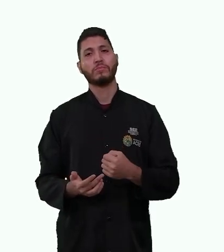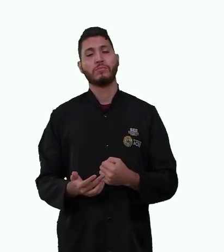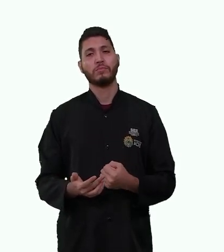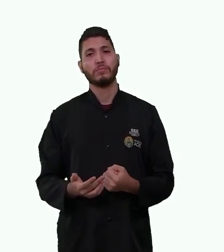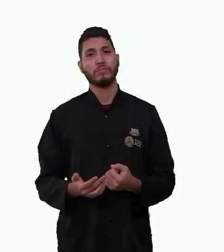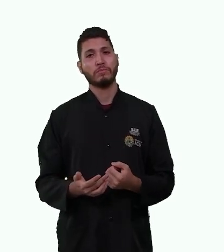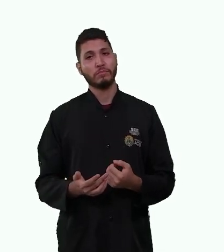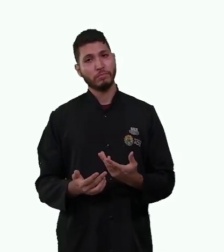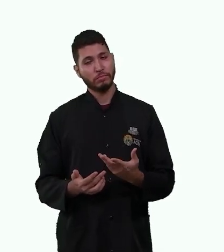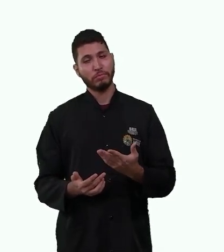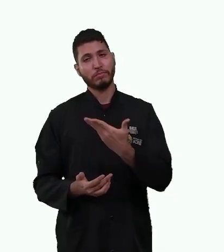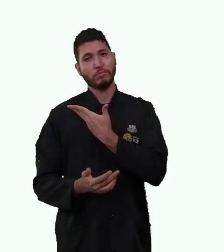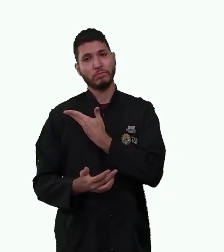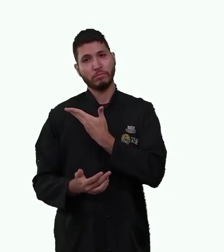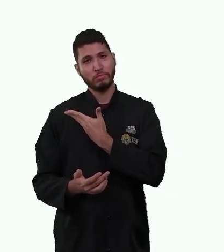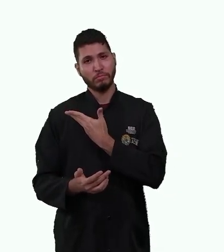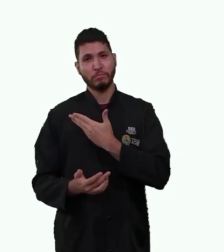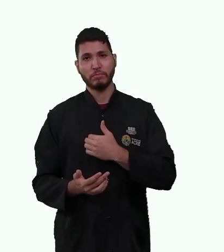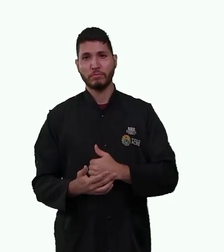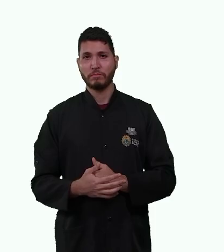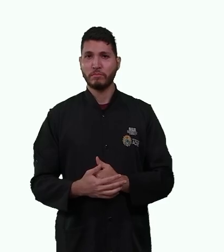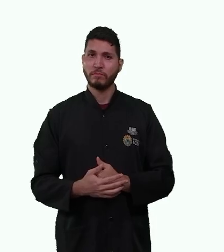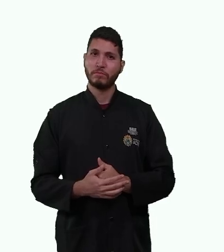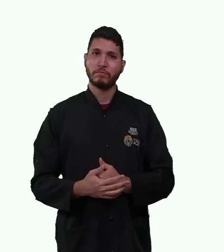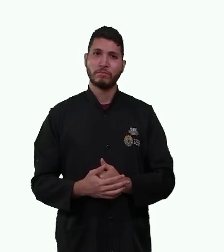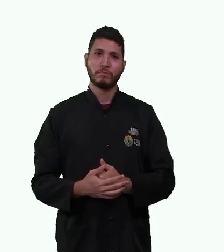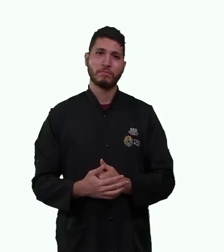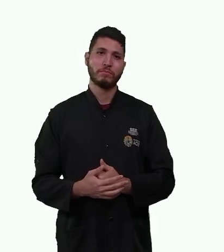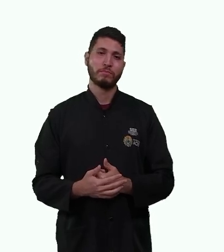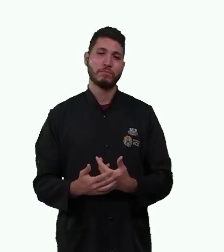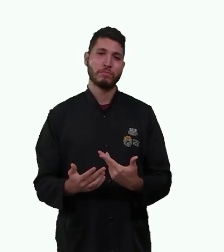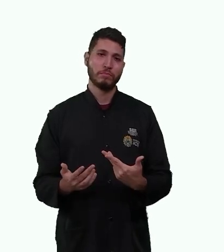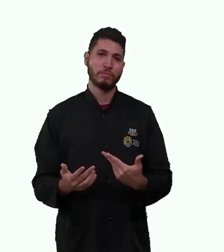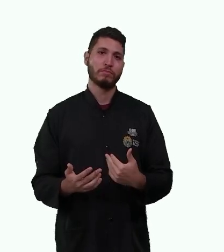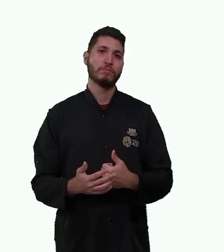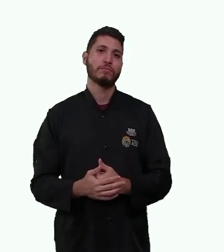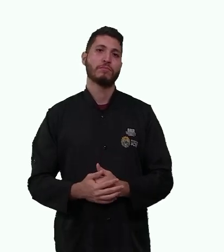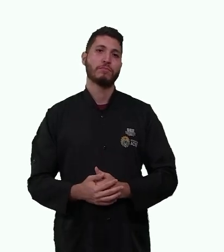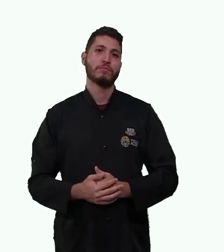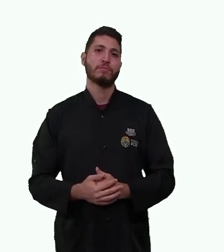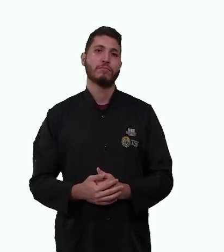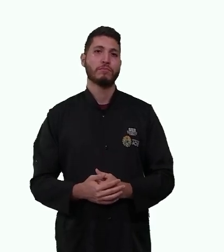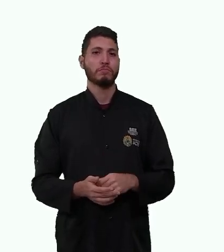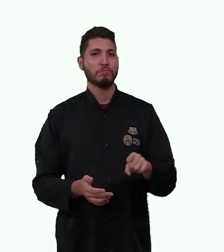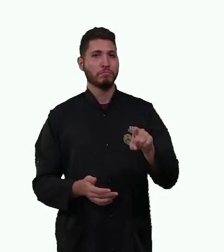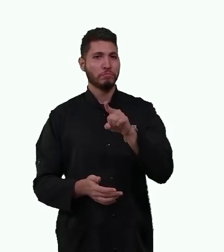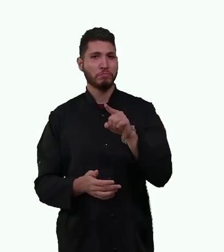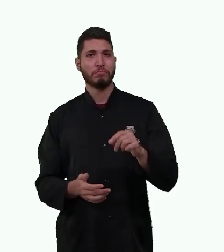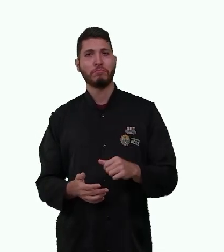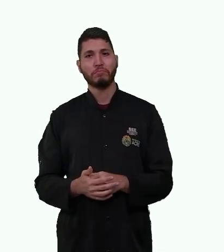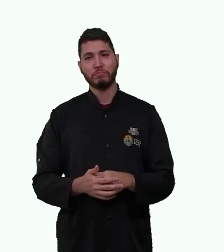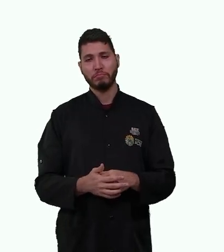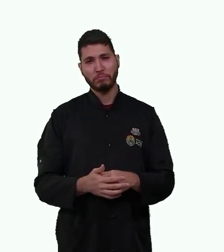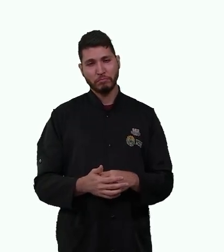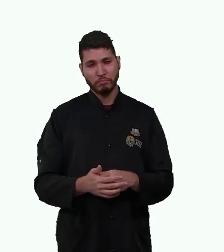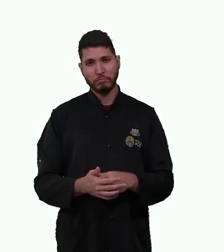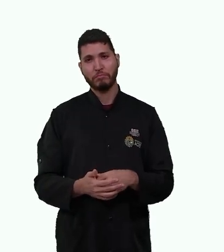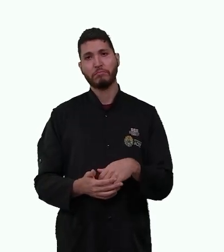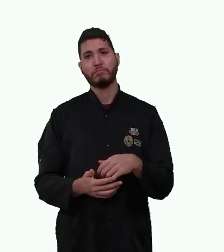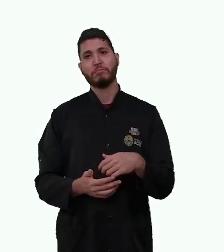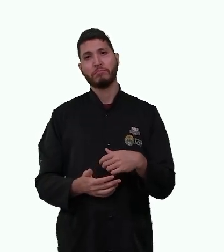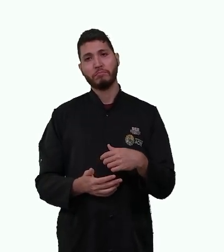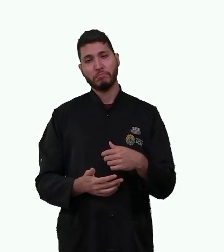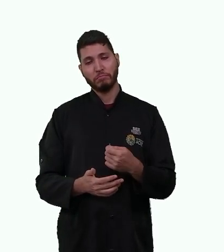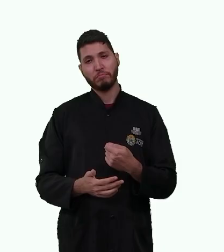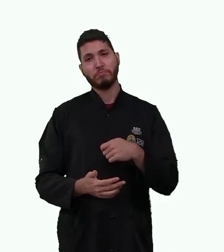nosotros somos amigos. Vosotros e vosotras sois, vosotros sois de